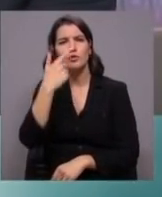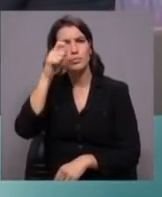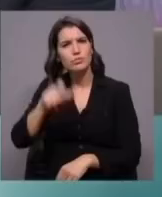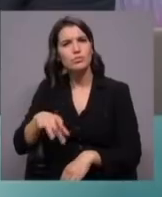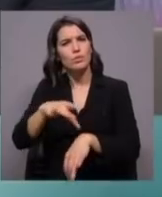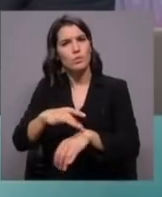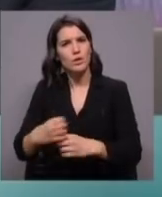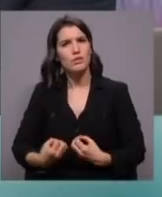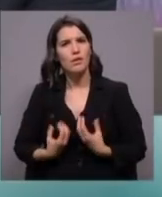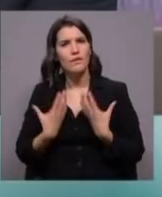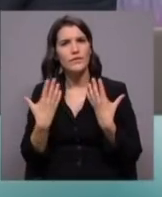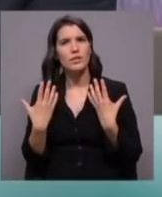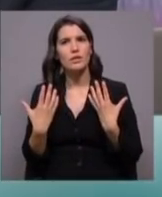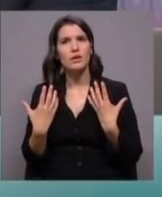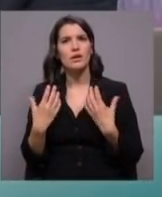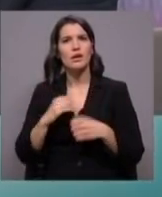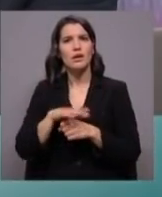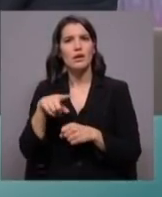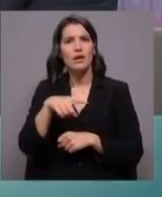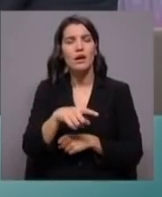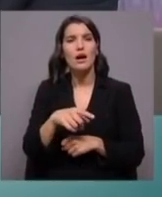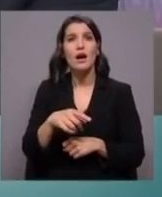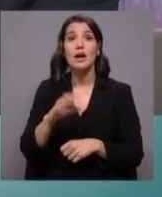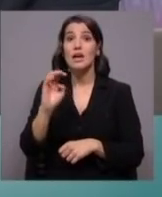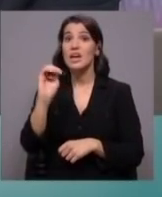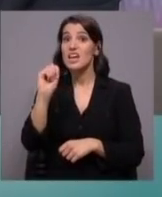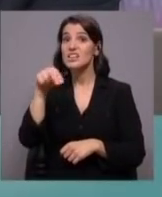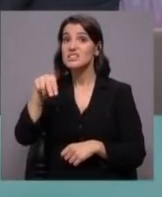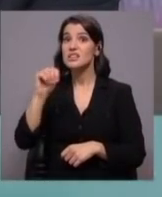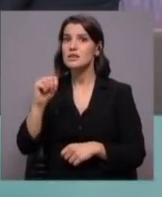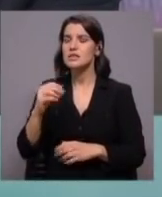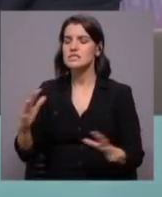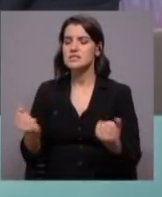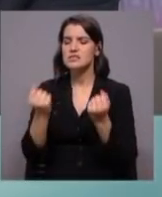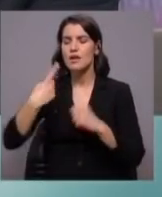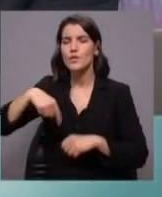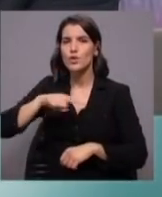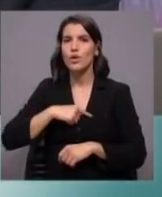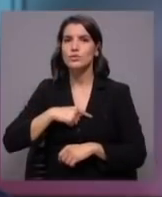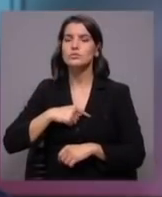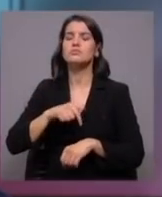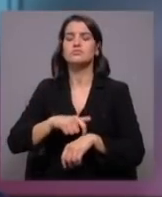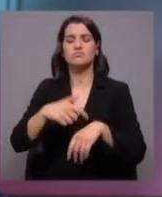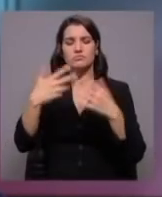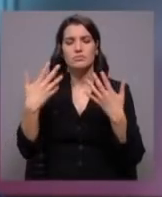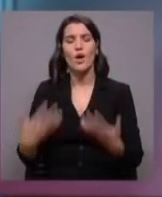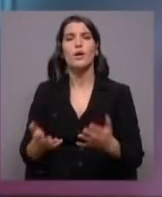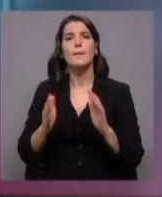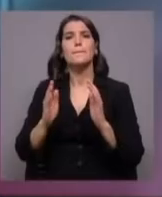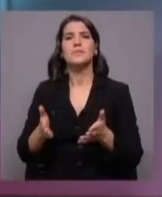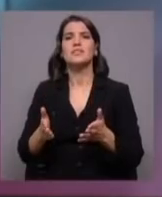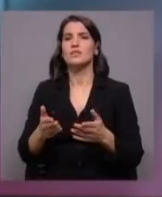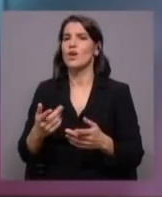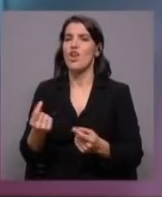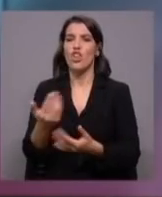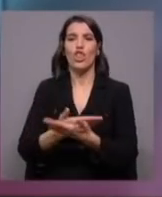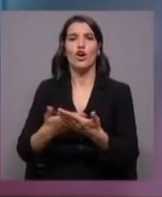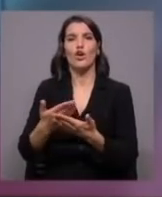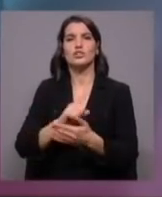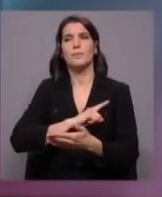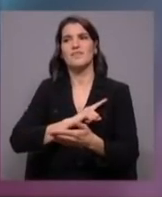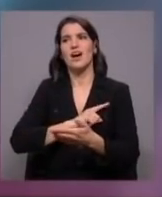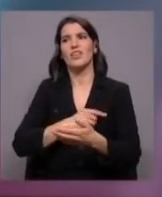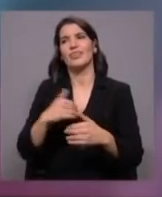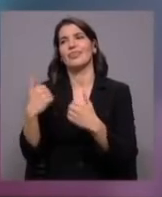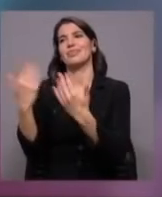Covid, depois de sabermos que foi o SNS que nos salvou, este tem de ser o momento, não de dar um negócio aos privados, mas